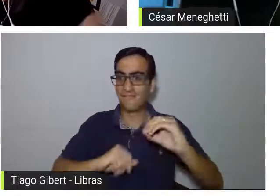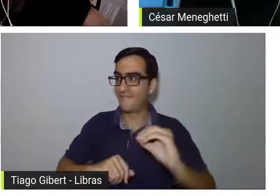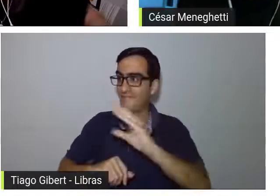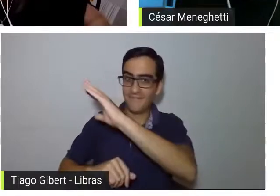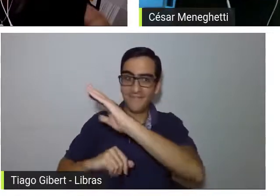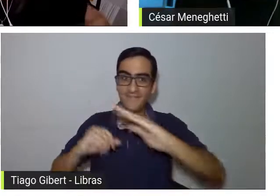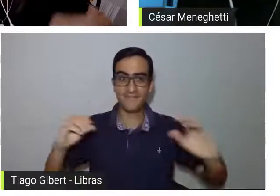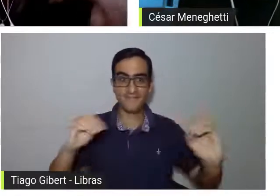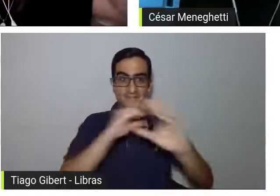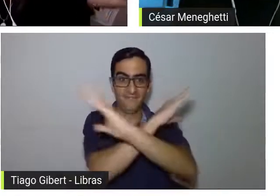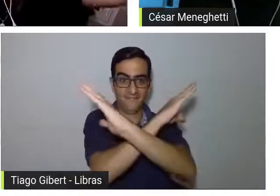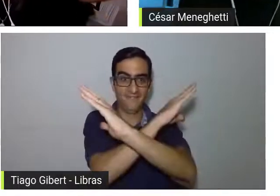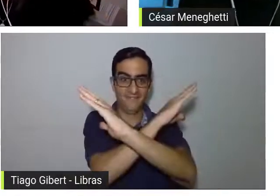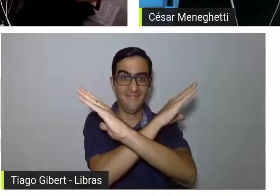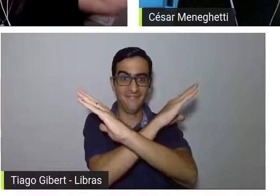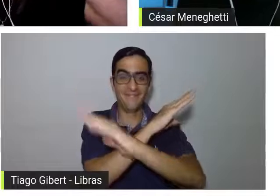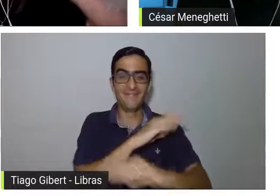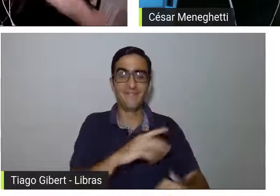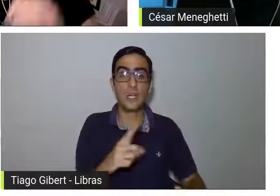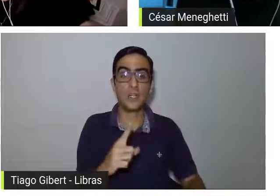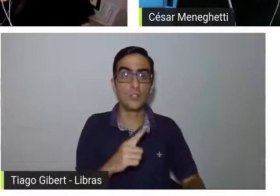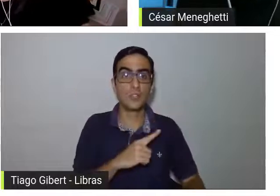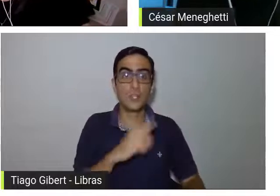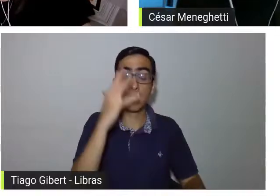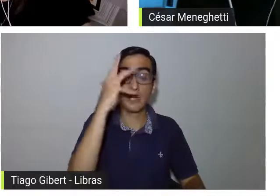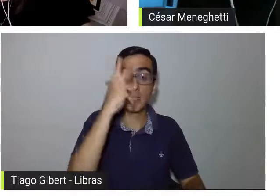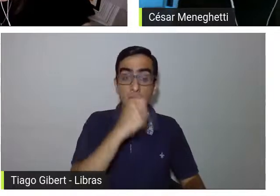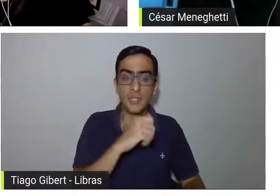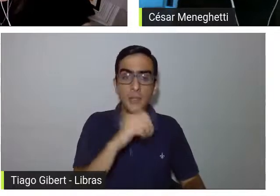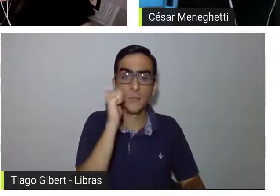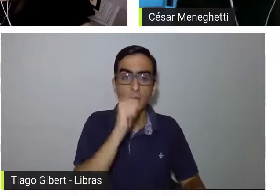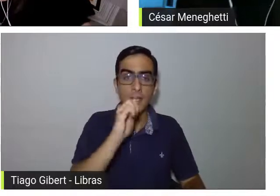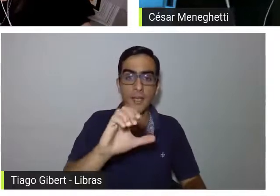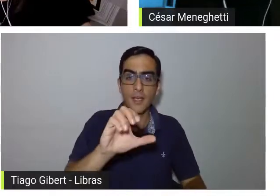melhor... Tanto que até a Cristina Elias falou,